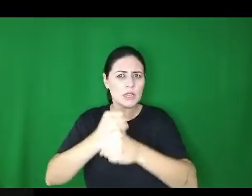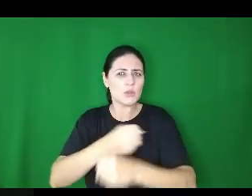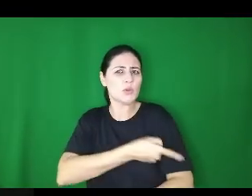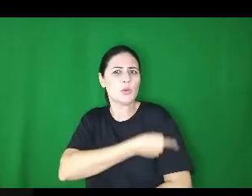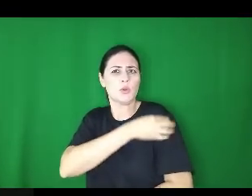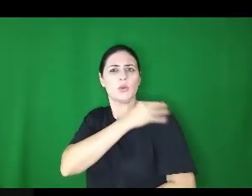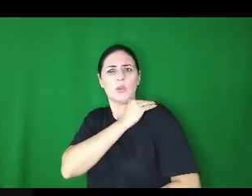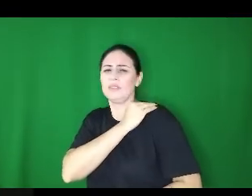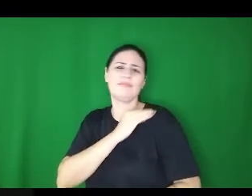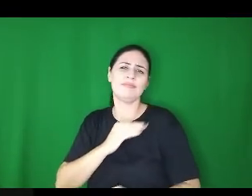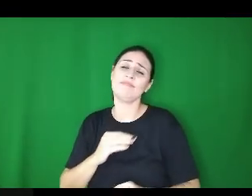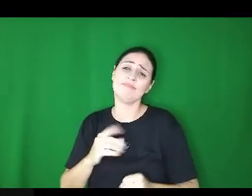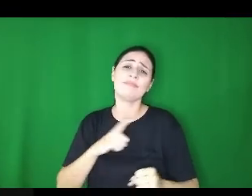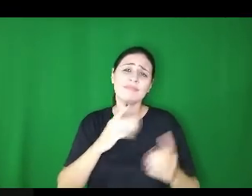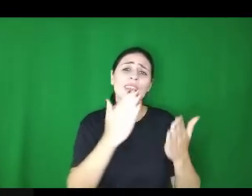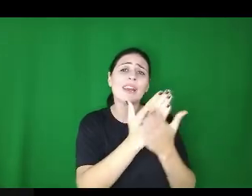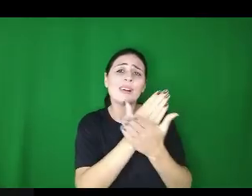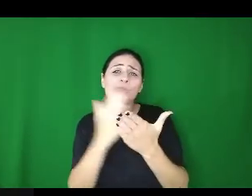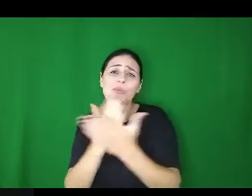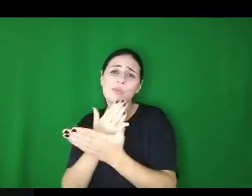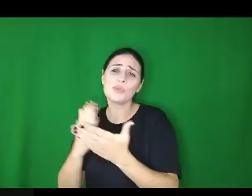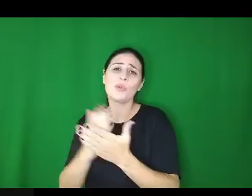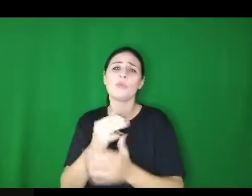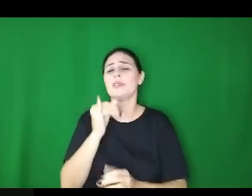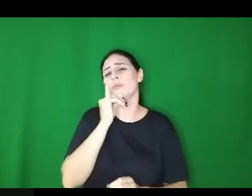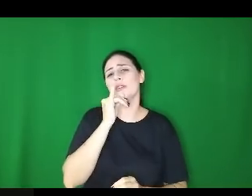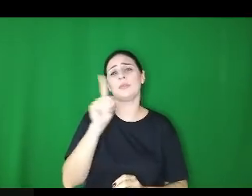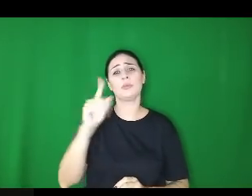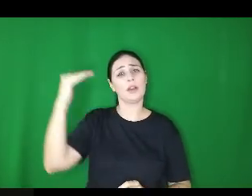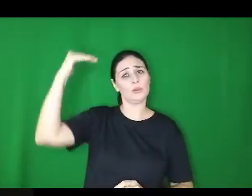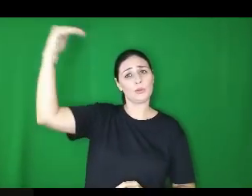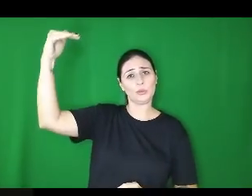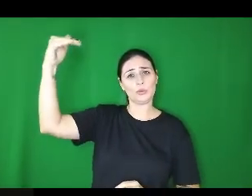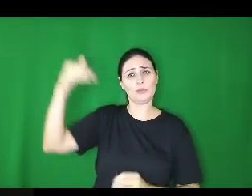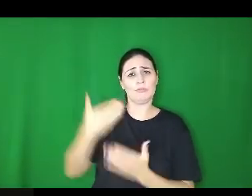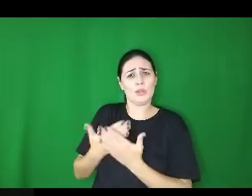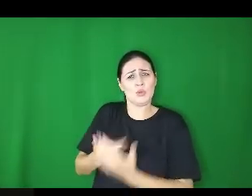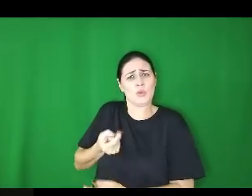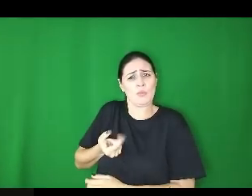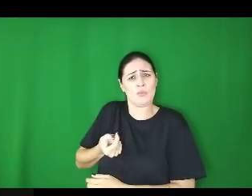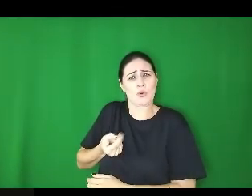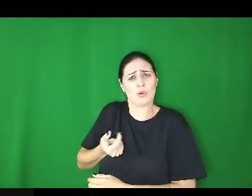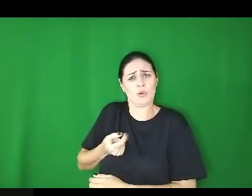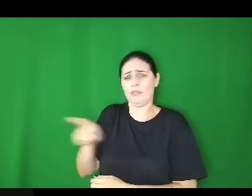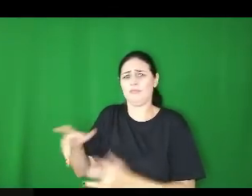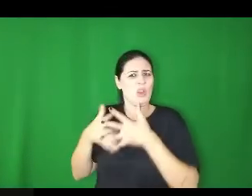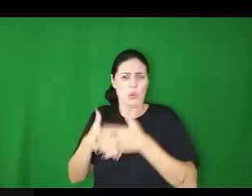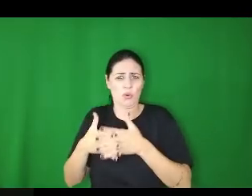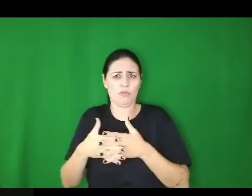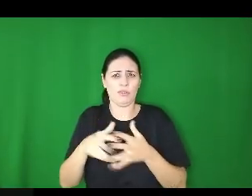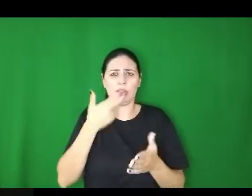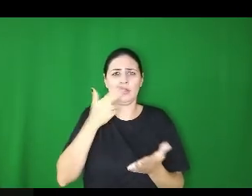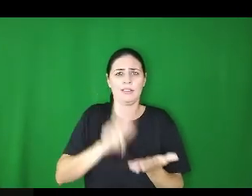da Europa, quer dizer, o conceito de migração ele vai aparecer em outros momentos. Conhecer